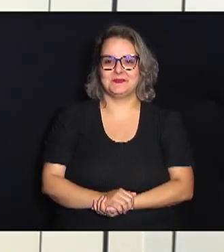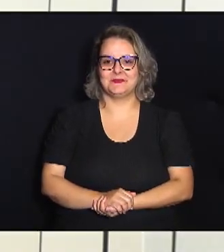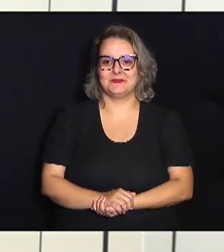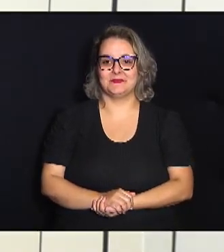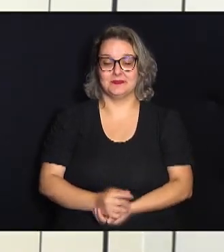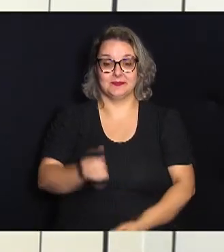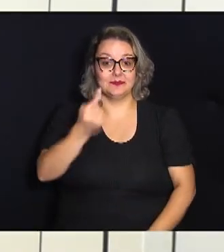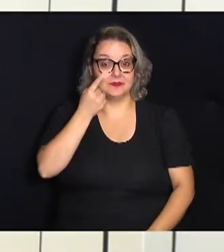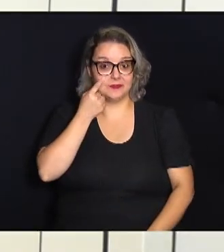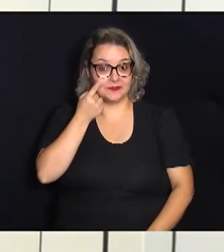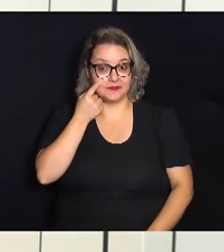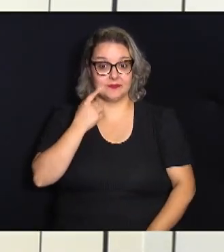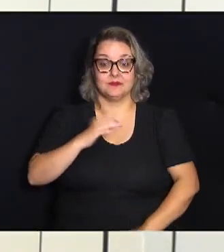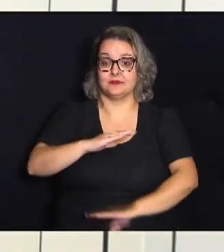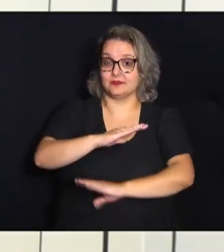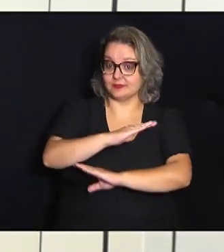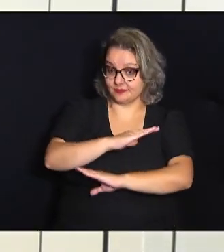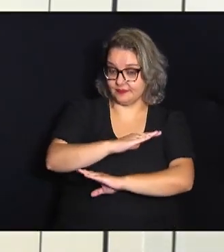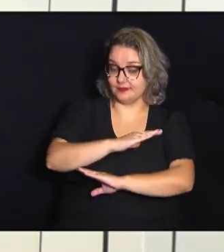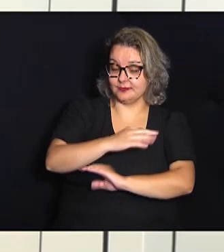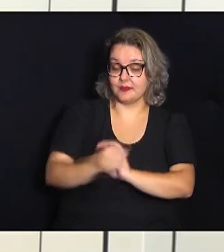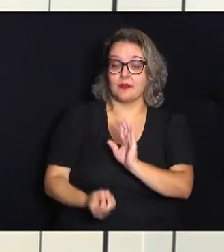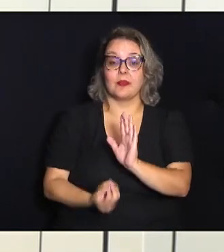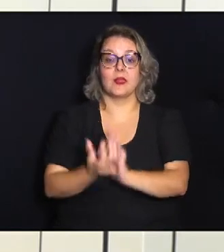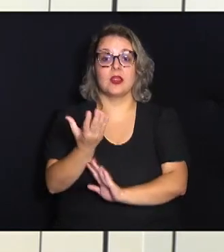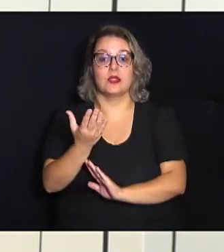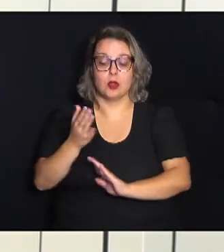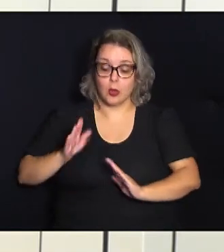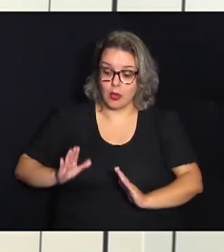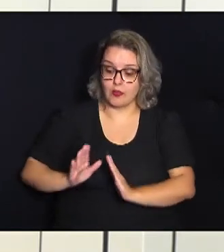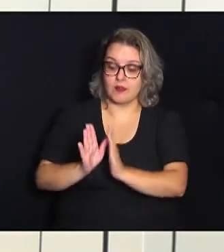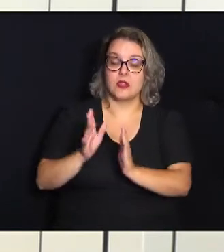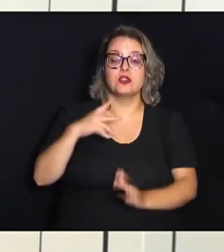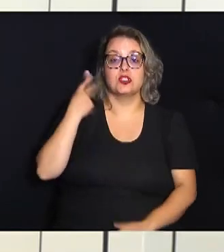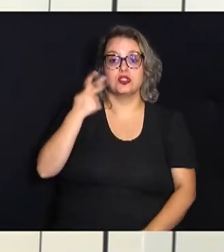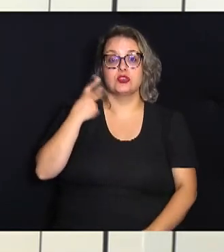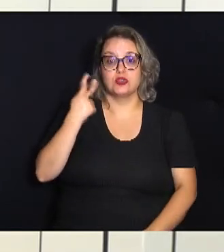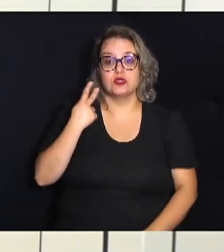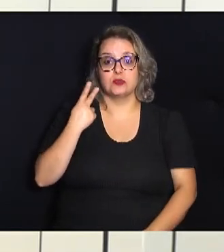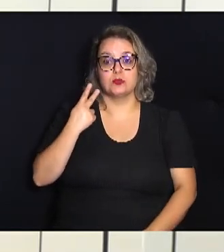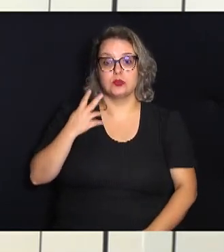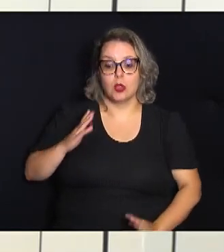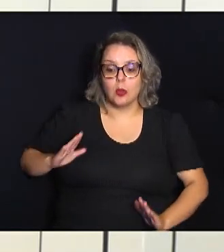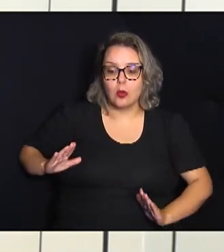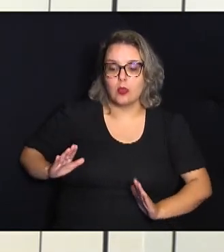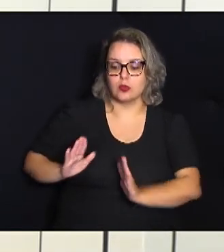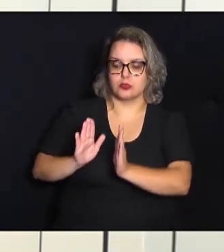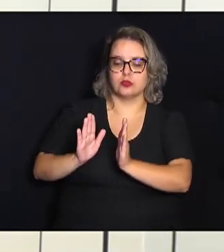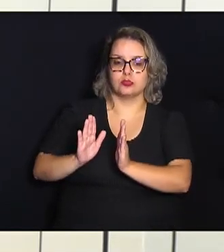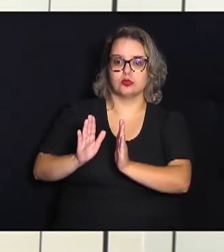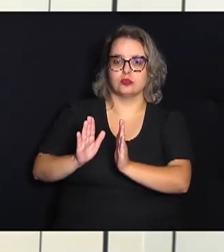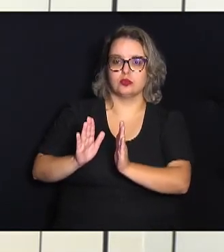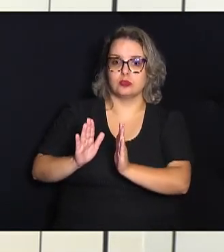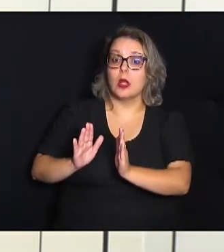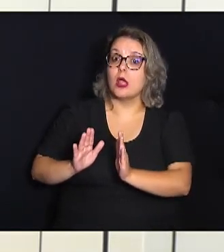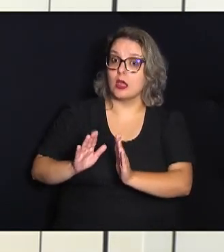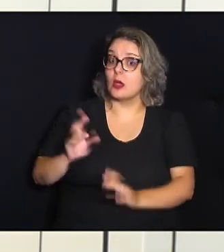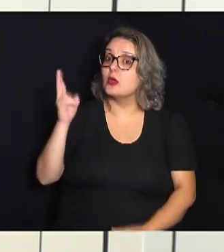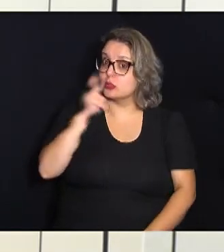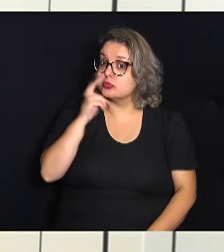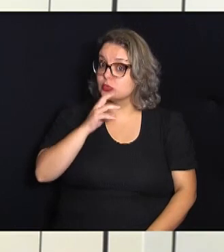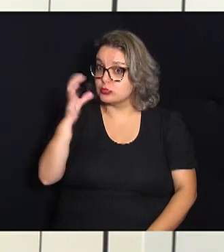E olha só, a Câmara de Campinas criou a Frente Parlamentar de Enfrentamento aos Efeitos da